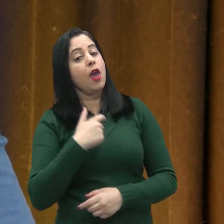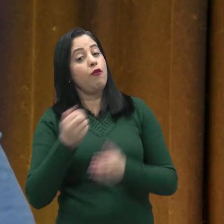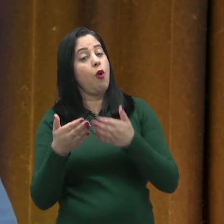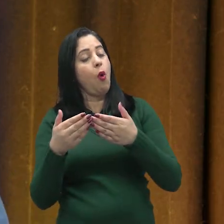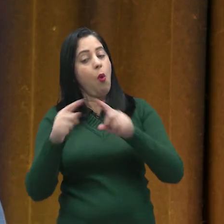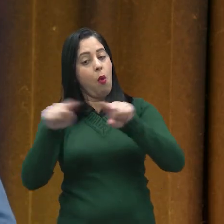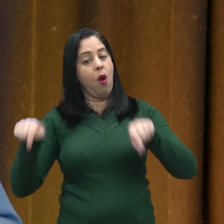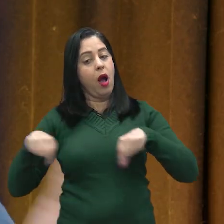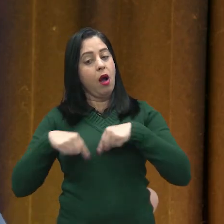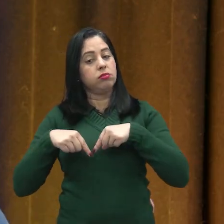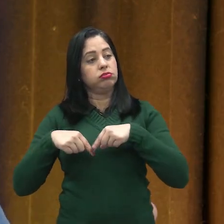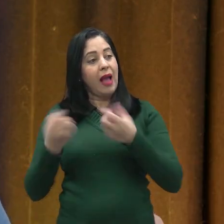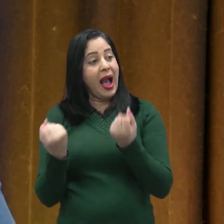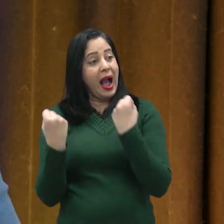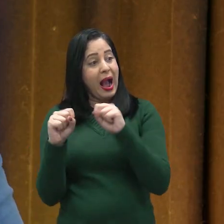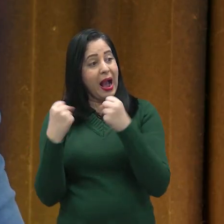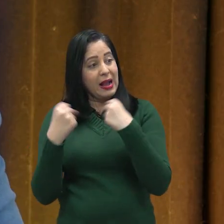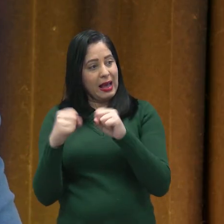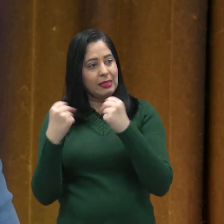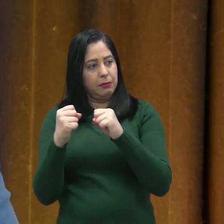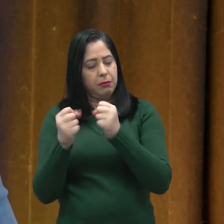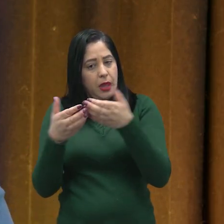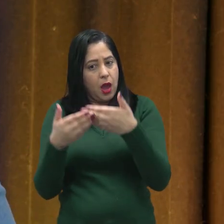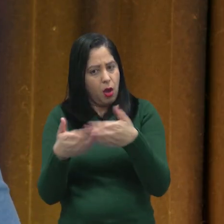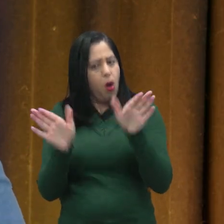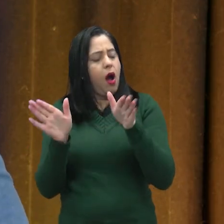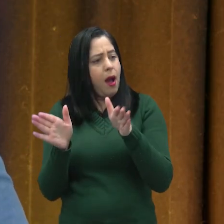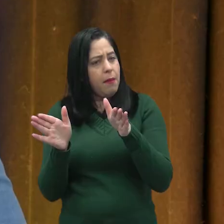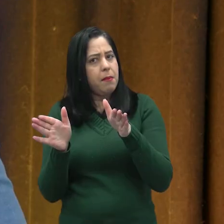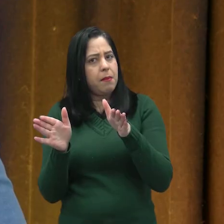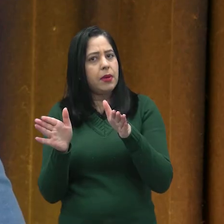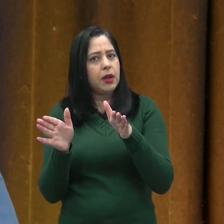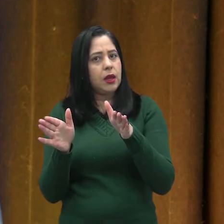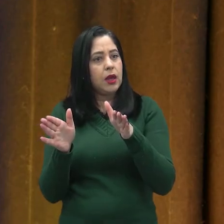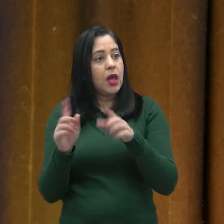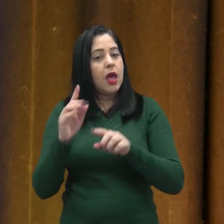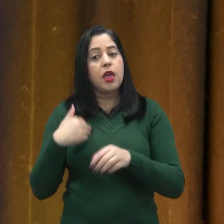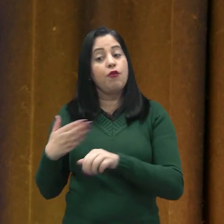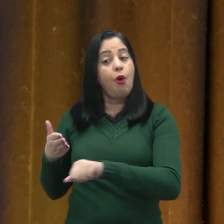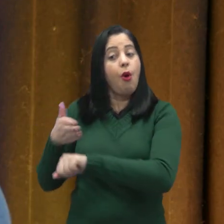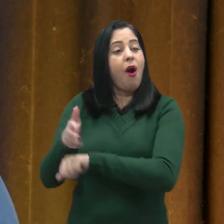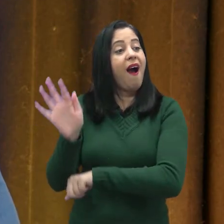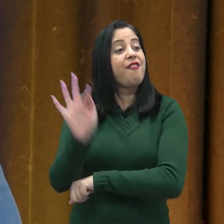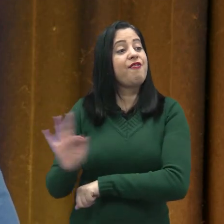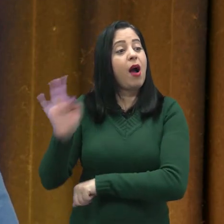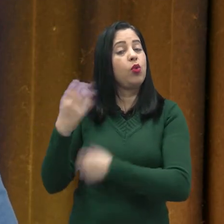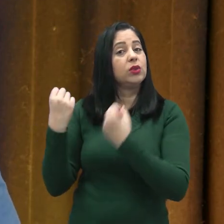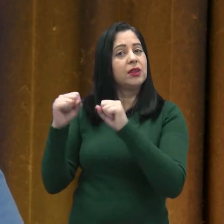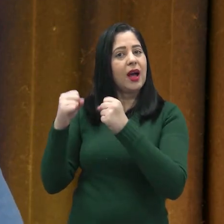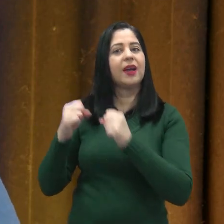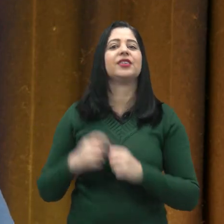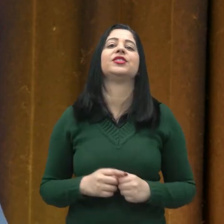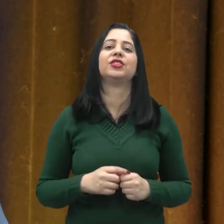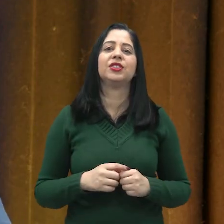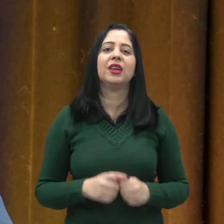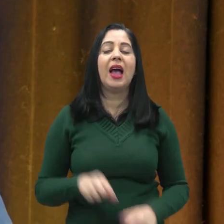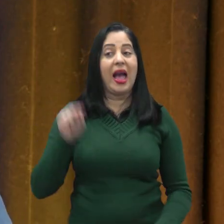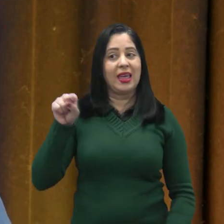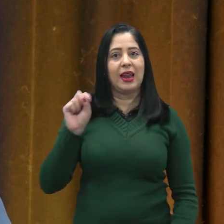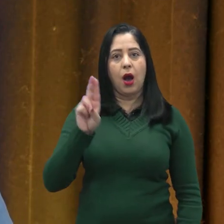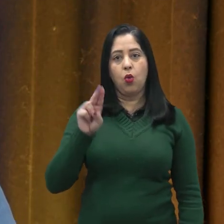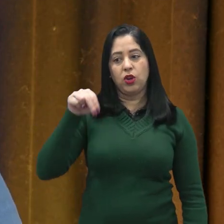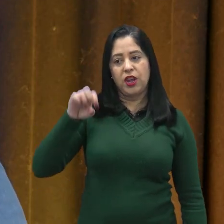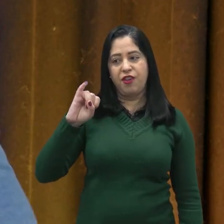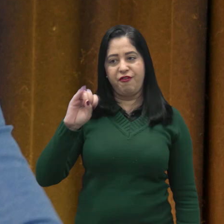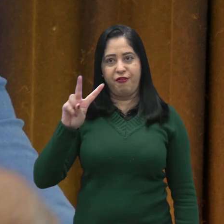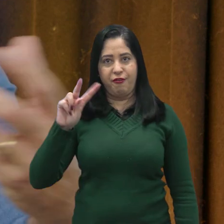minha academia, esse foi o que eu aprendi a vida inteira com você, e vou para a Faculdade de Educação Física, né? Foi quando que a gente foi para a